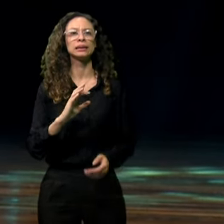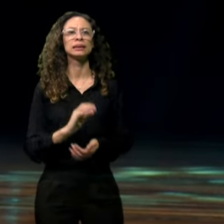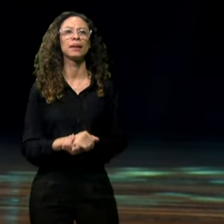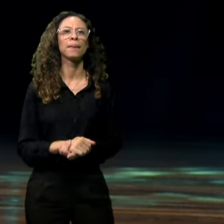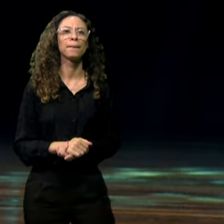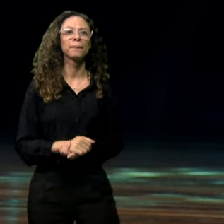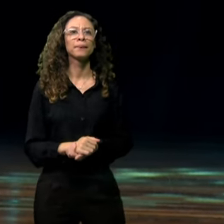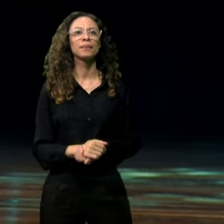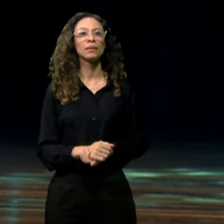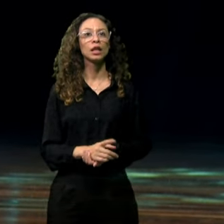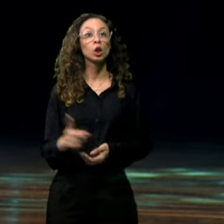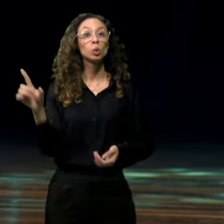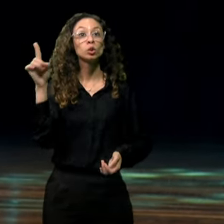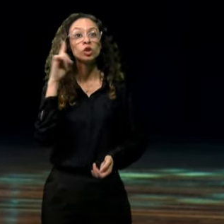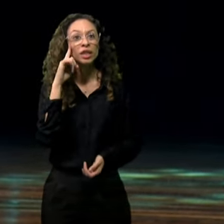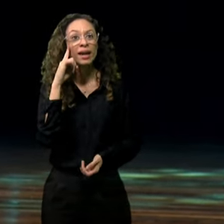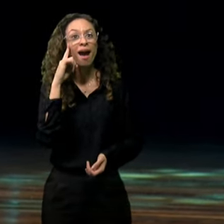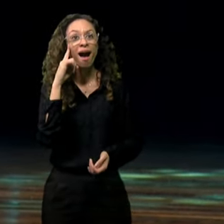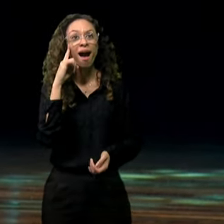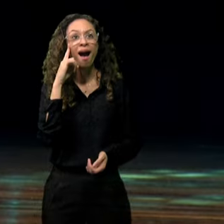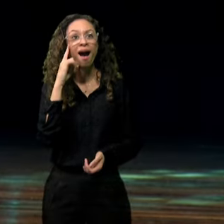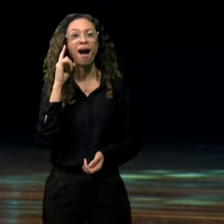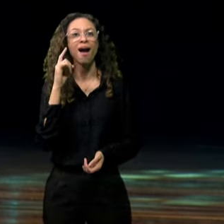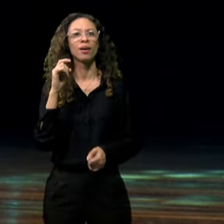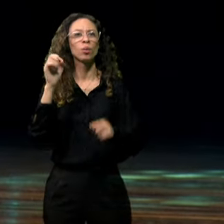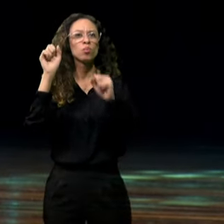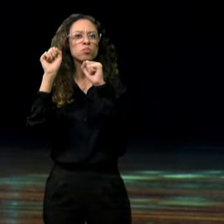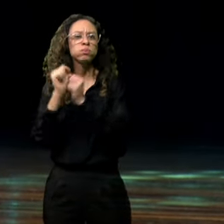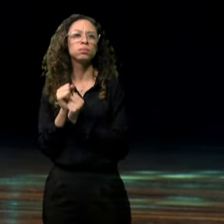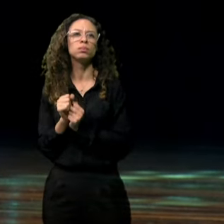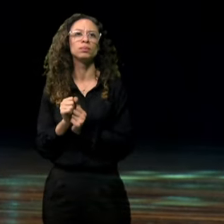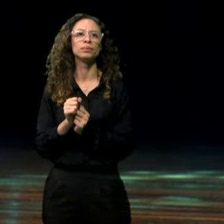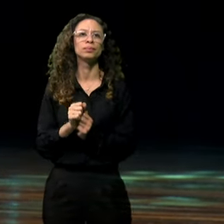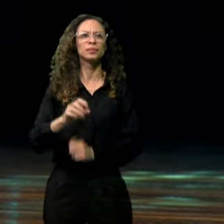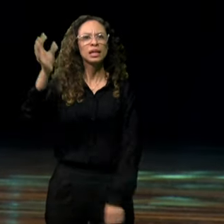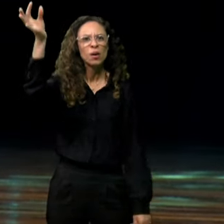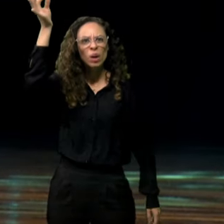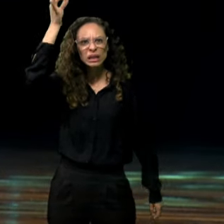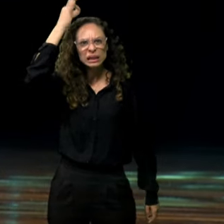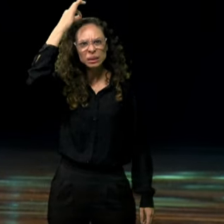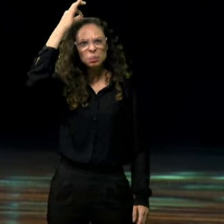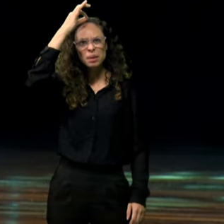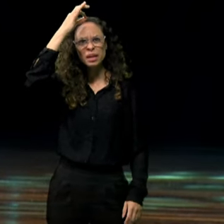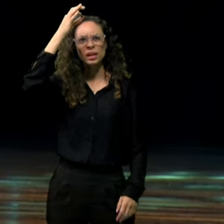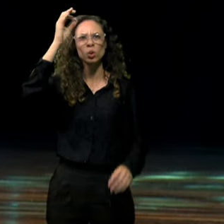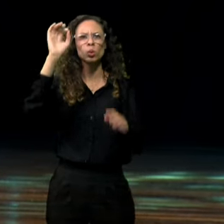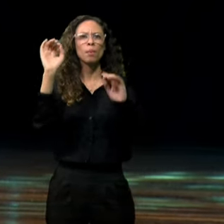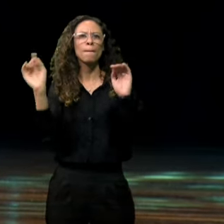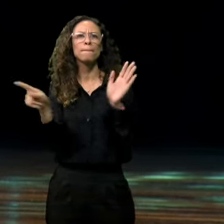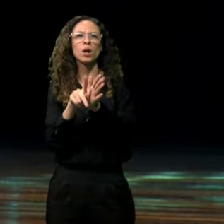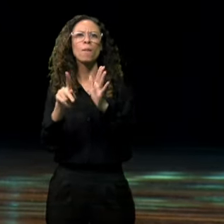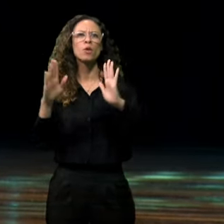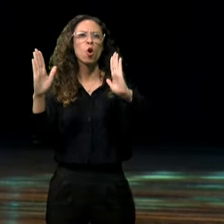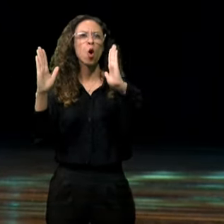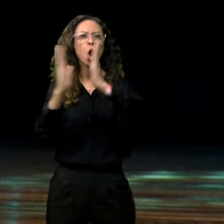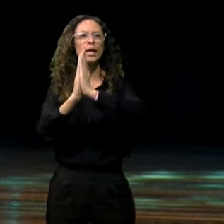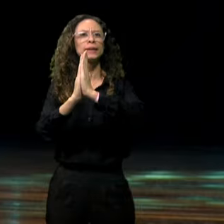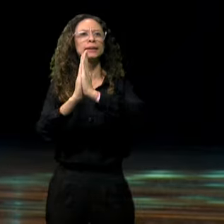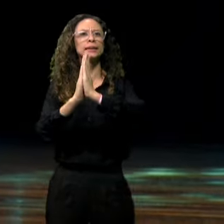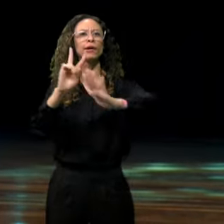naqueles dias derramarei espírito de oração O que